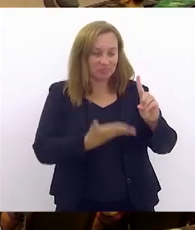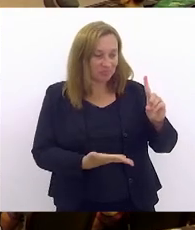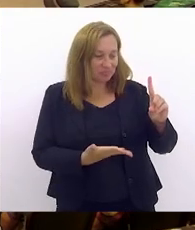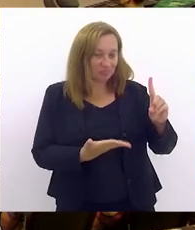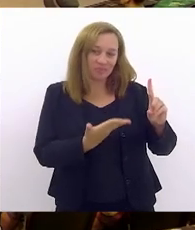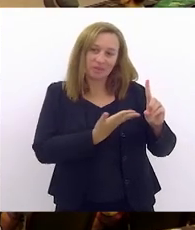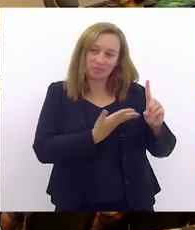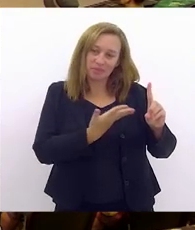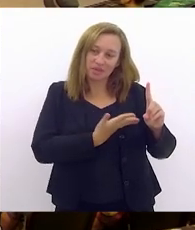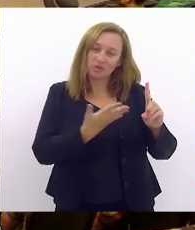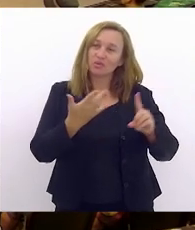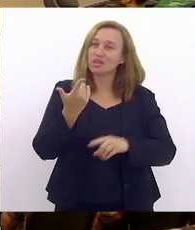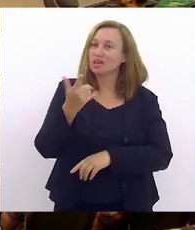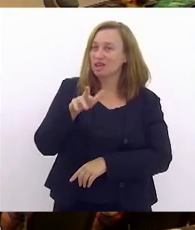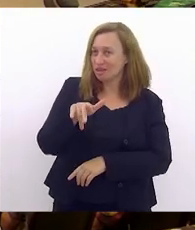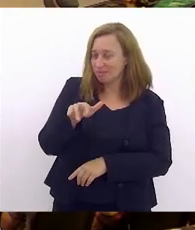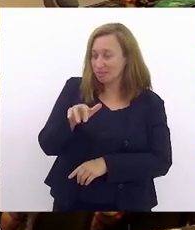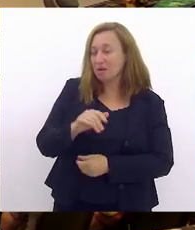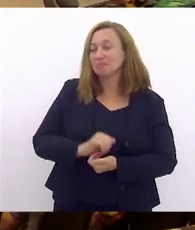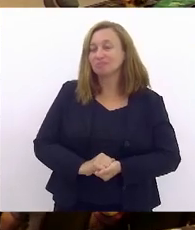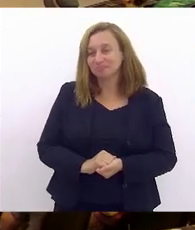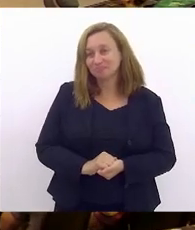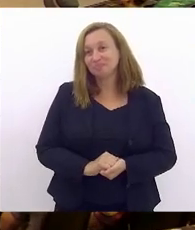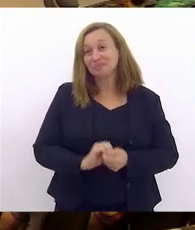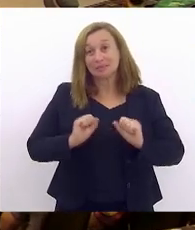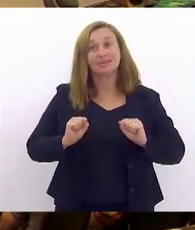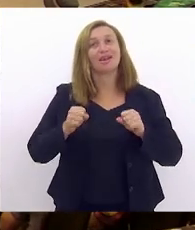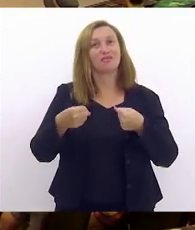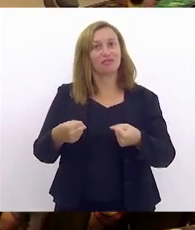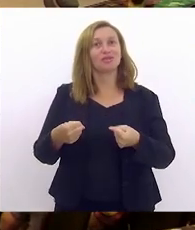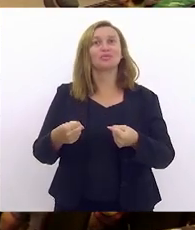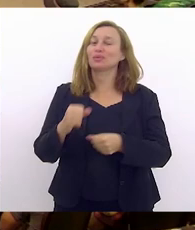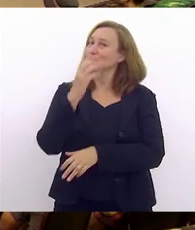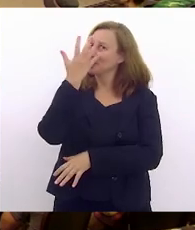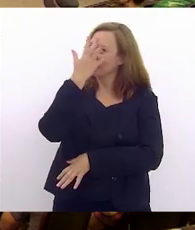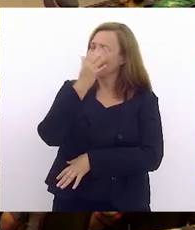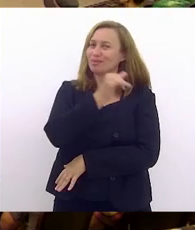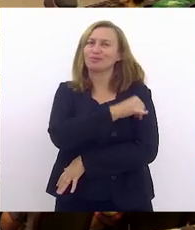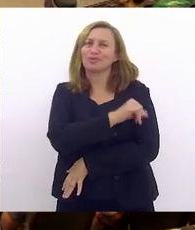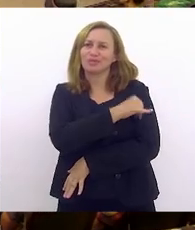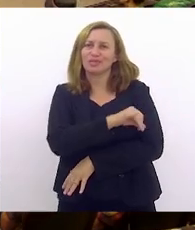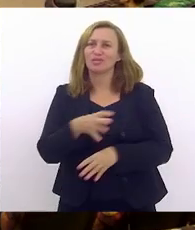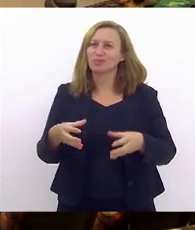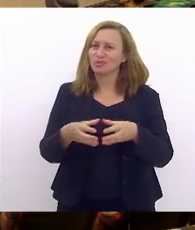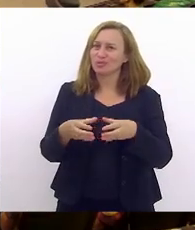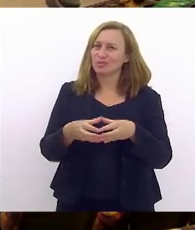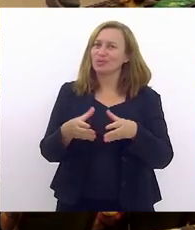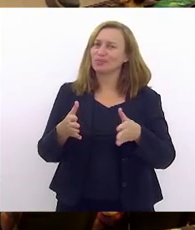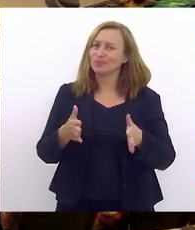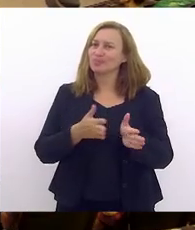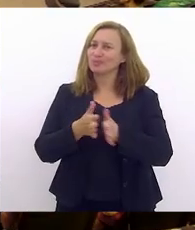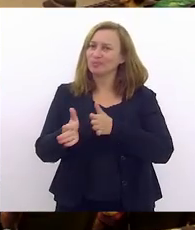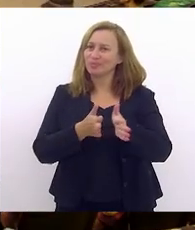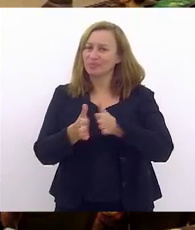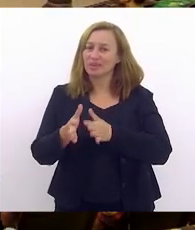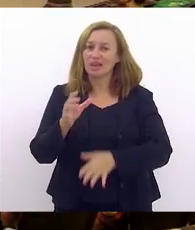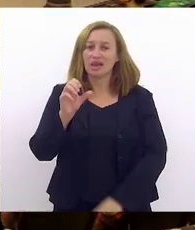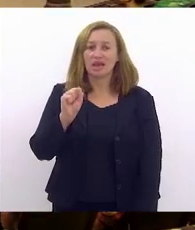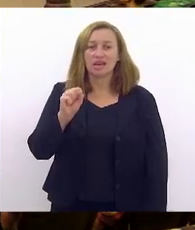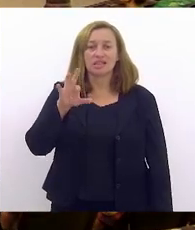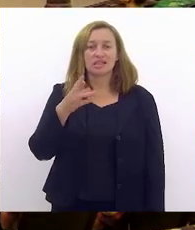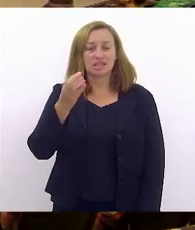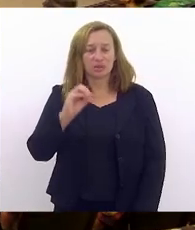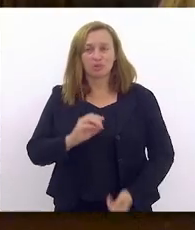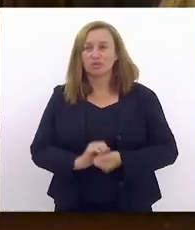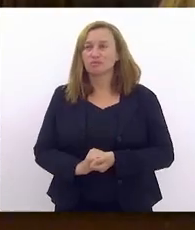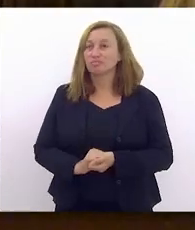irmão, nosso grande defensor do Carnaval Carioca dos grupos de acesso, Sandro Avelar. Eu sou